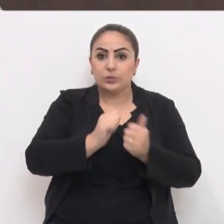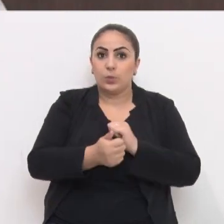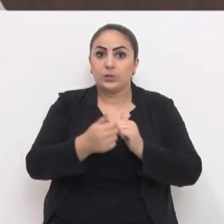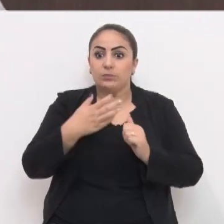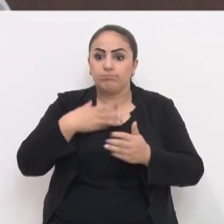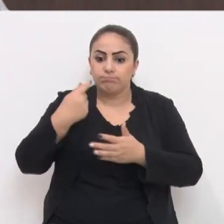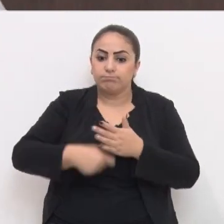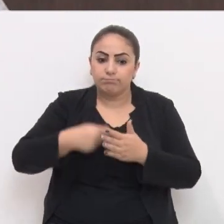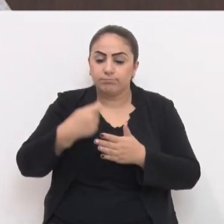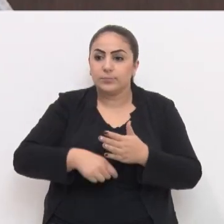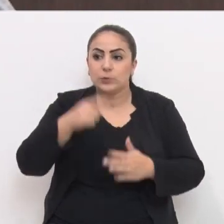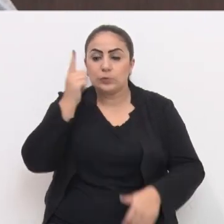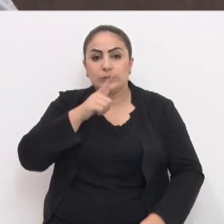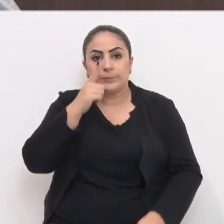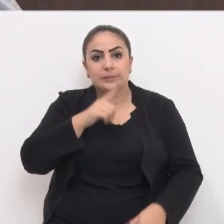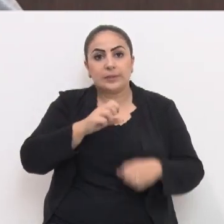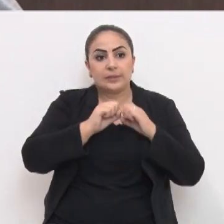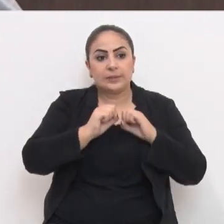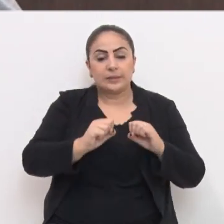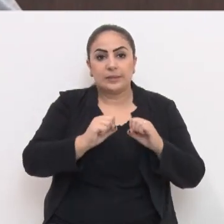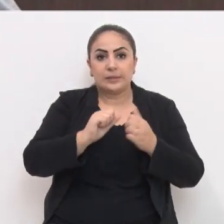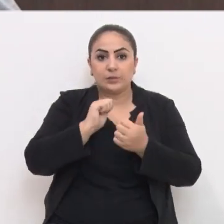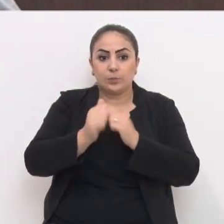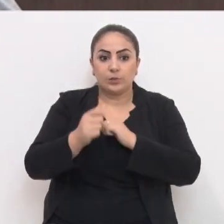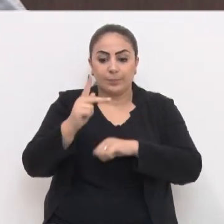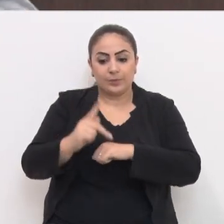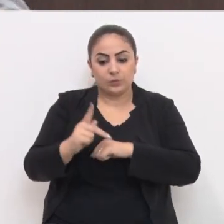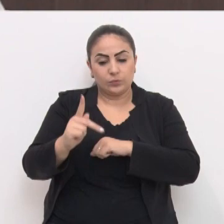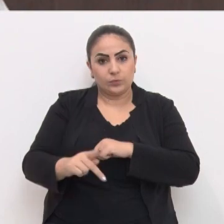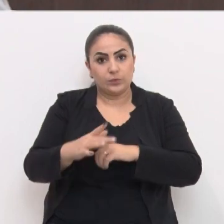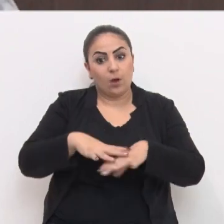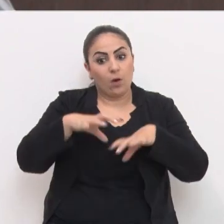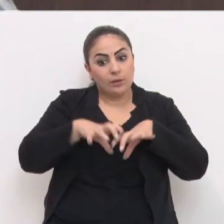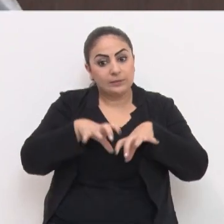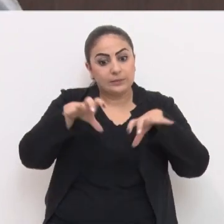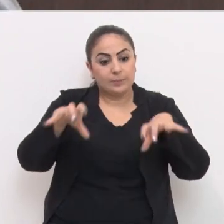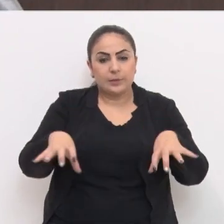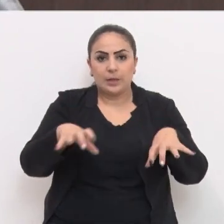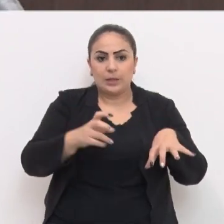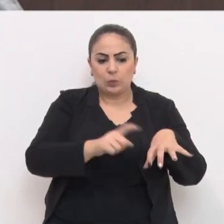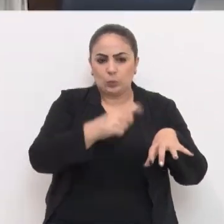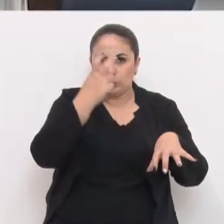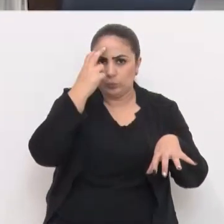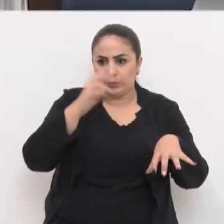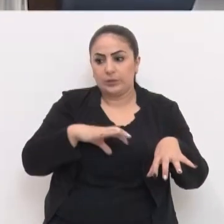para que tivesse uma Secretaria de Esporte em Passo Fundo, né, separada da